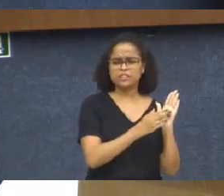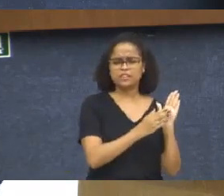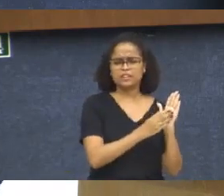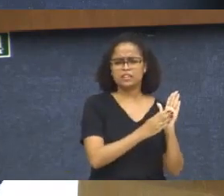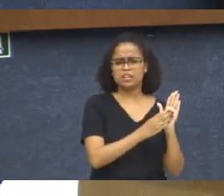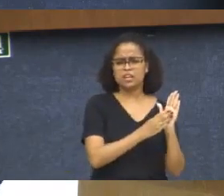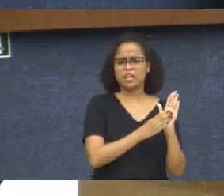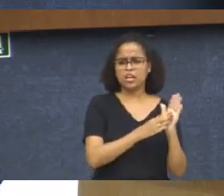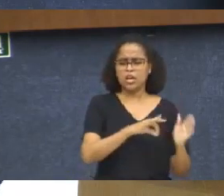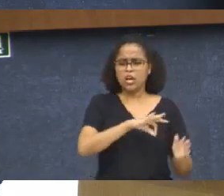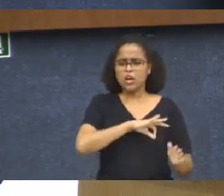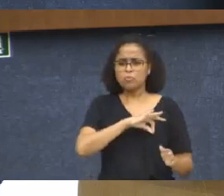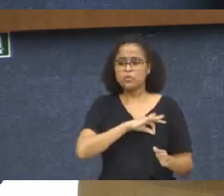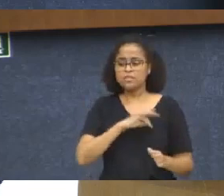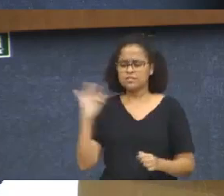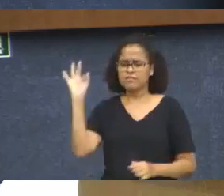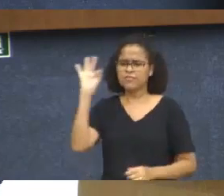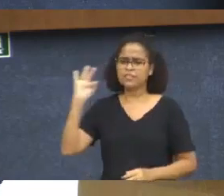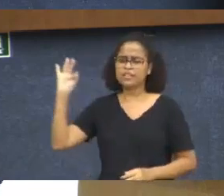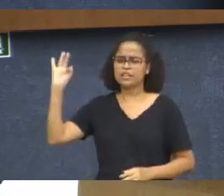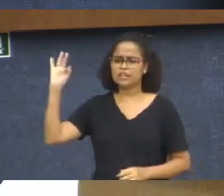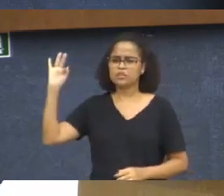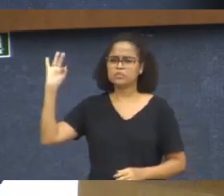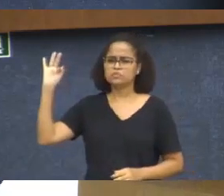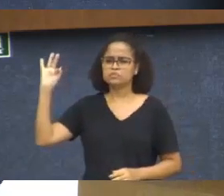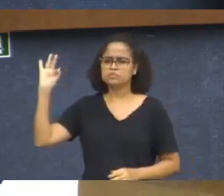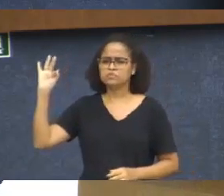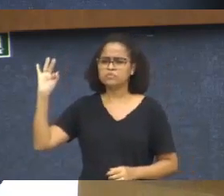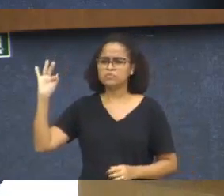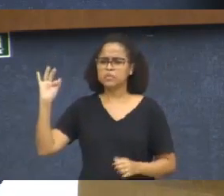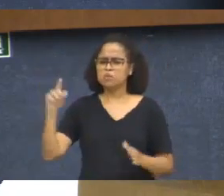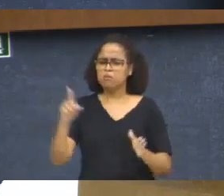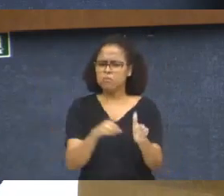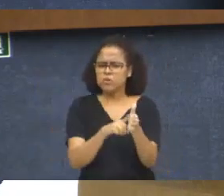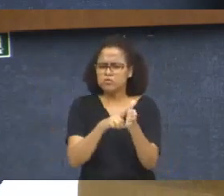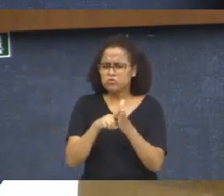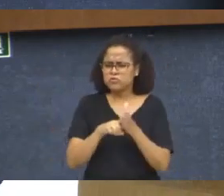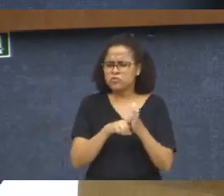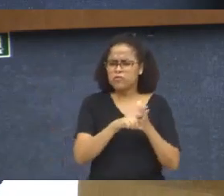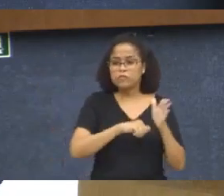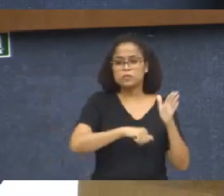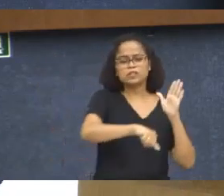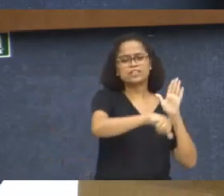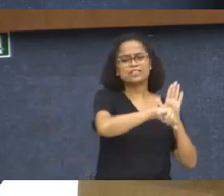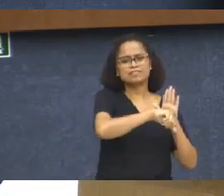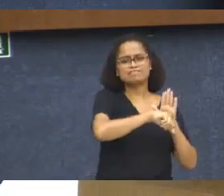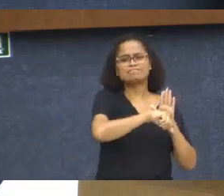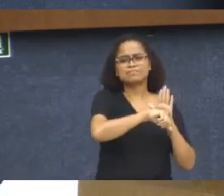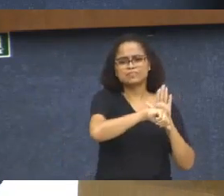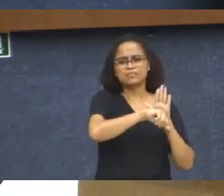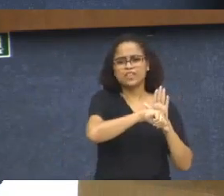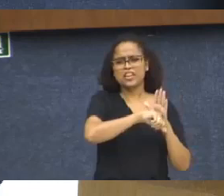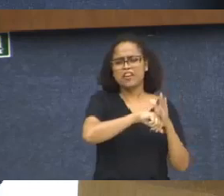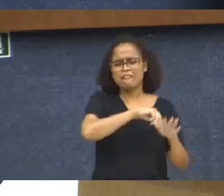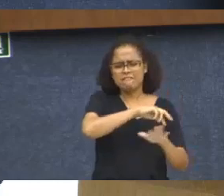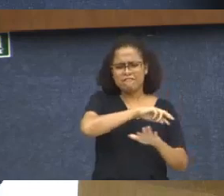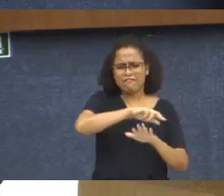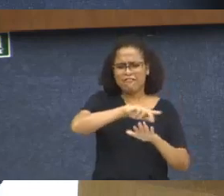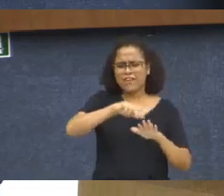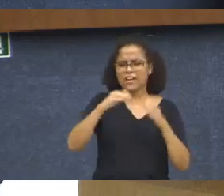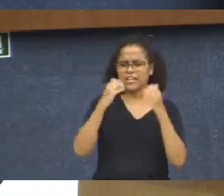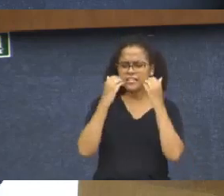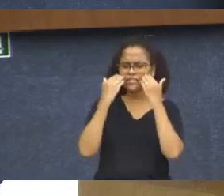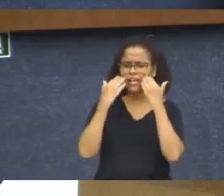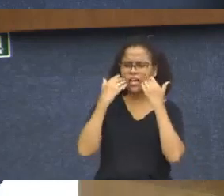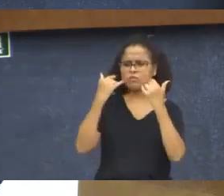Federal para apurar eventuais crimes, que foram realizadas diversas audiências, com